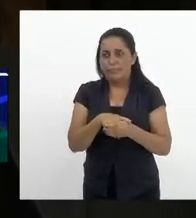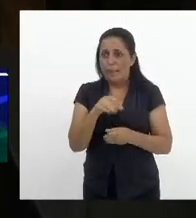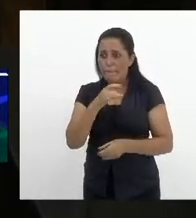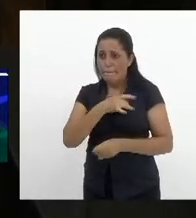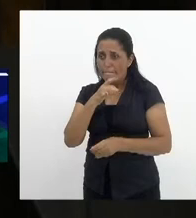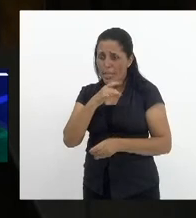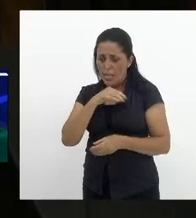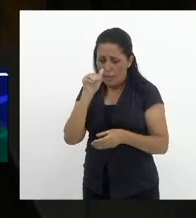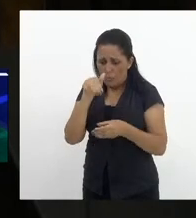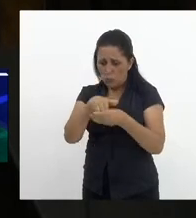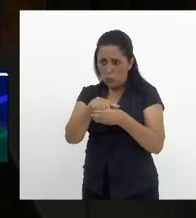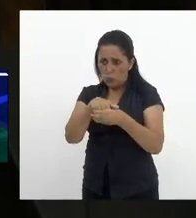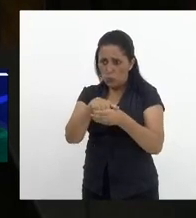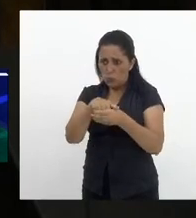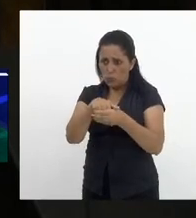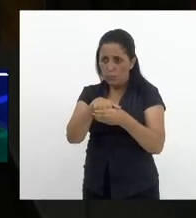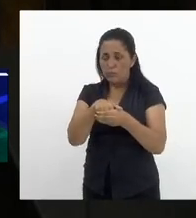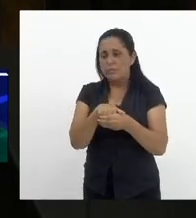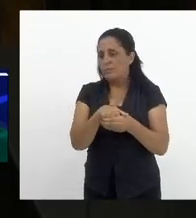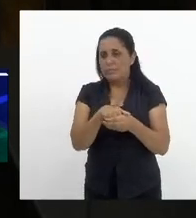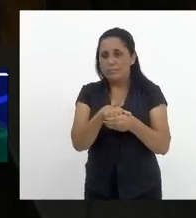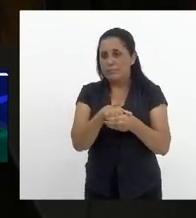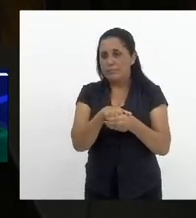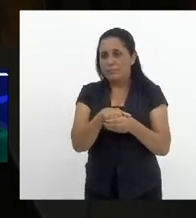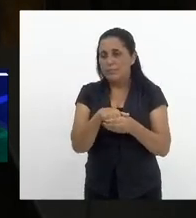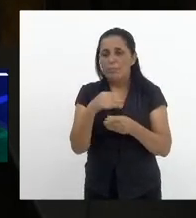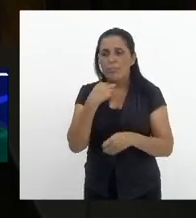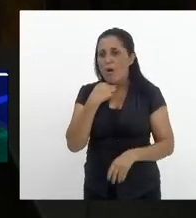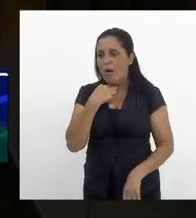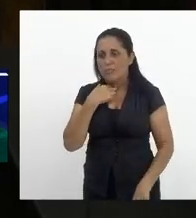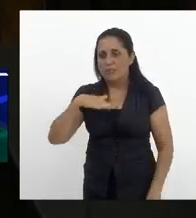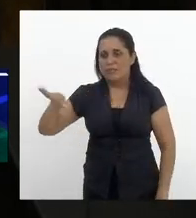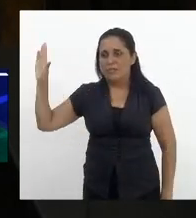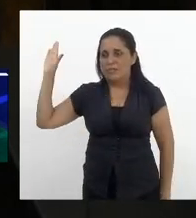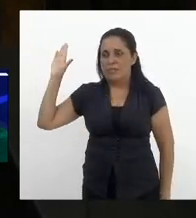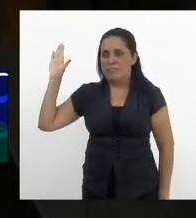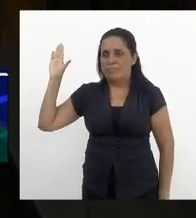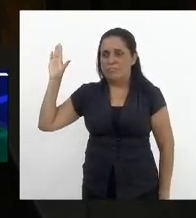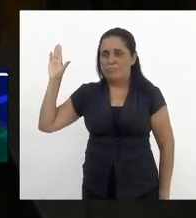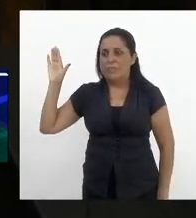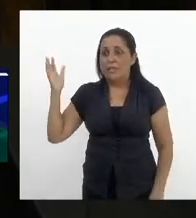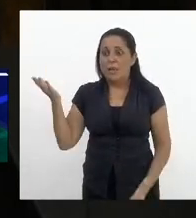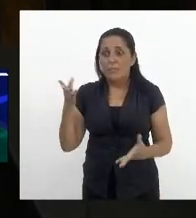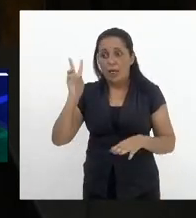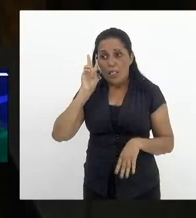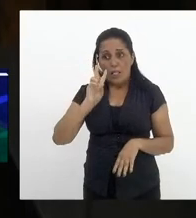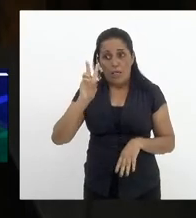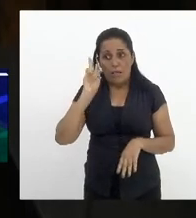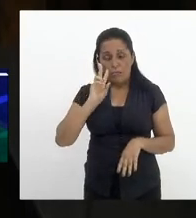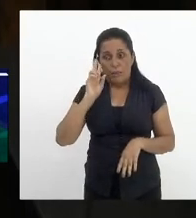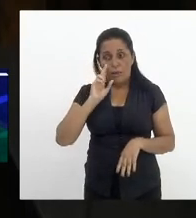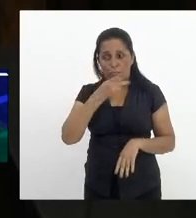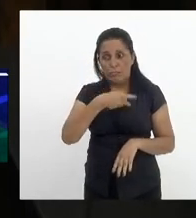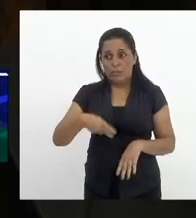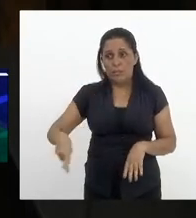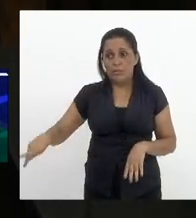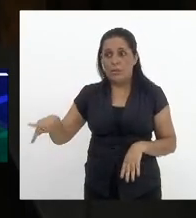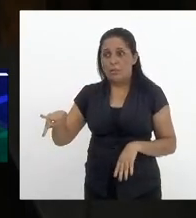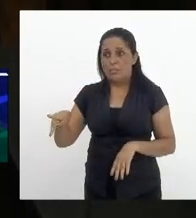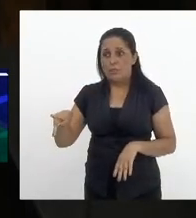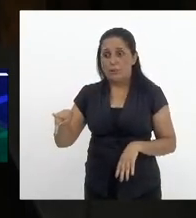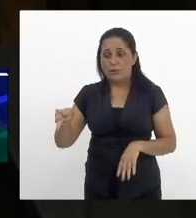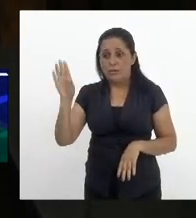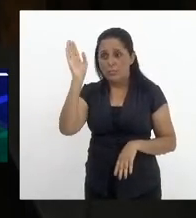das urnas não deve ser candidato. Queria lembrar que o presidente da